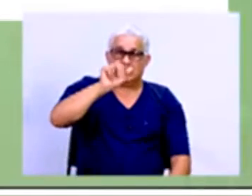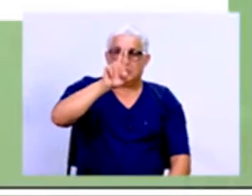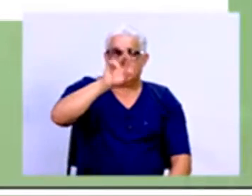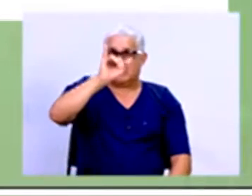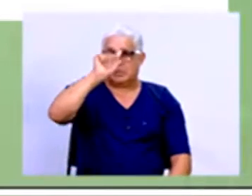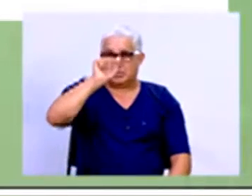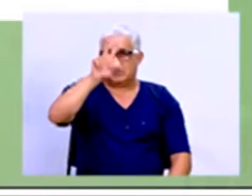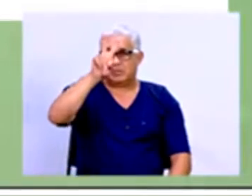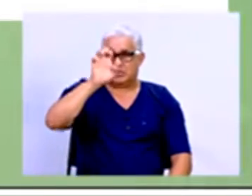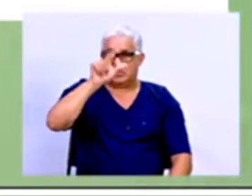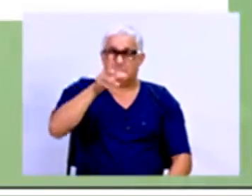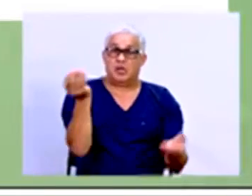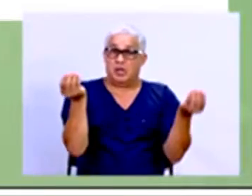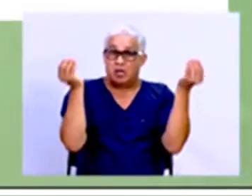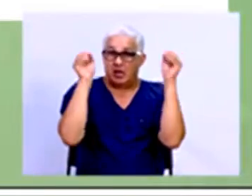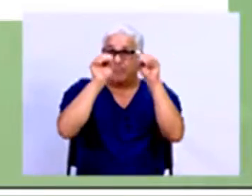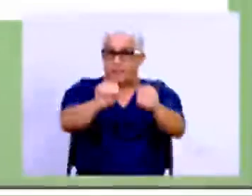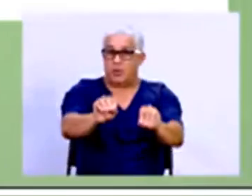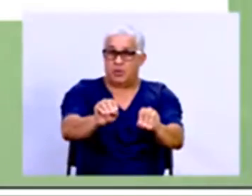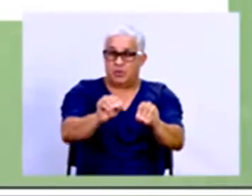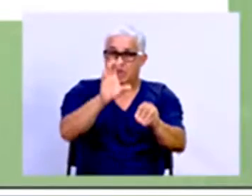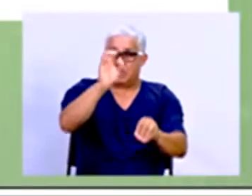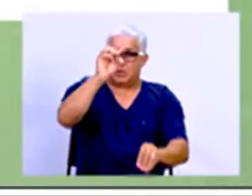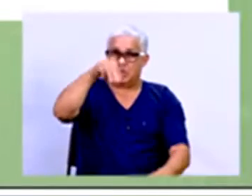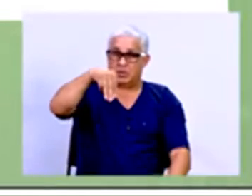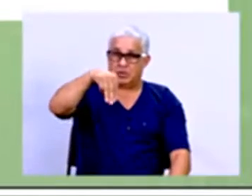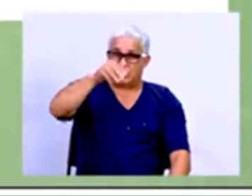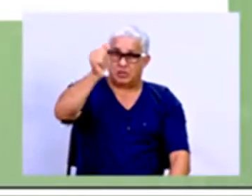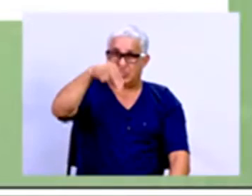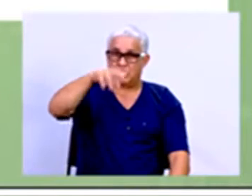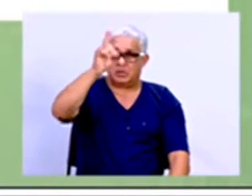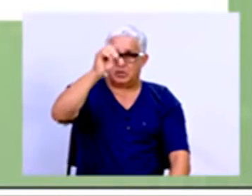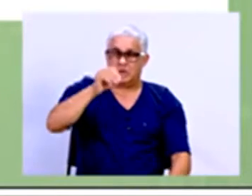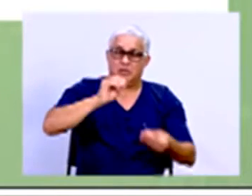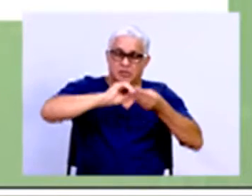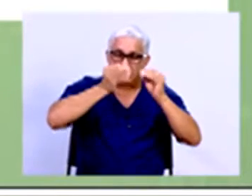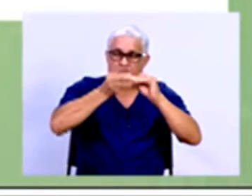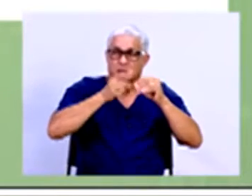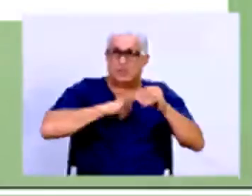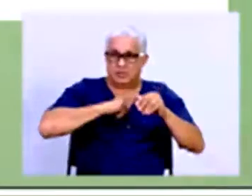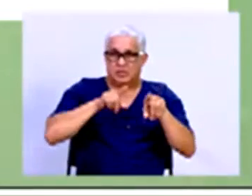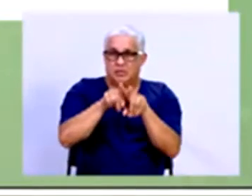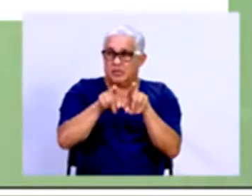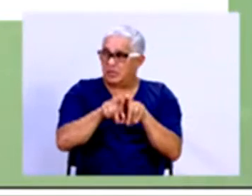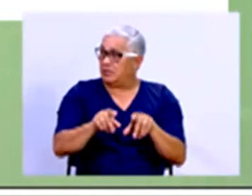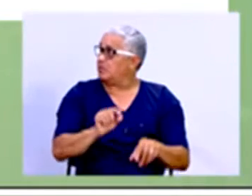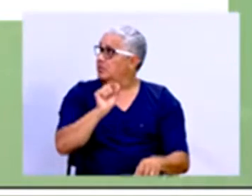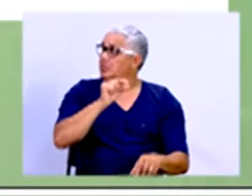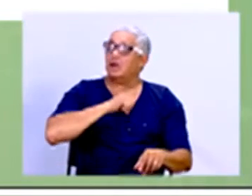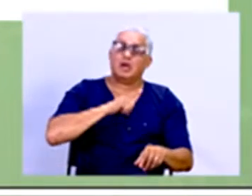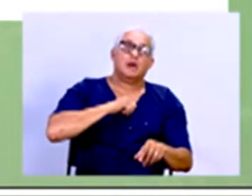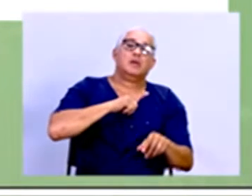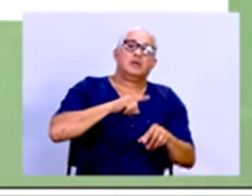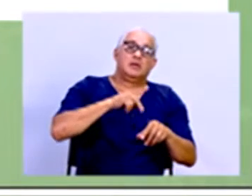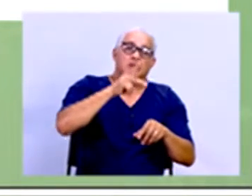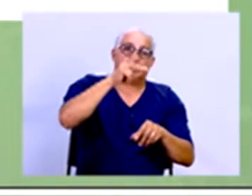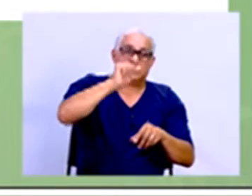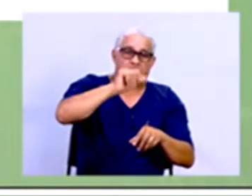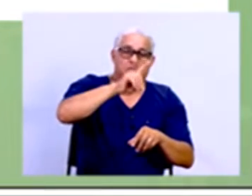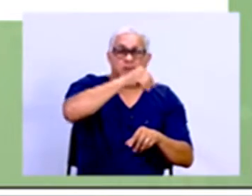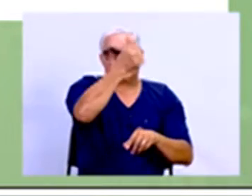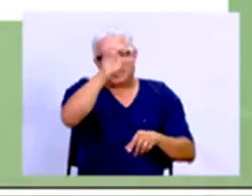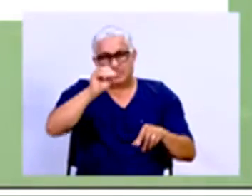elas vão ser inseridas dentro do nosso comando, né, no banco de dados. O que nós temos, né? Aqui nós temos o padrão, que é